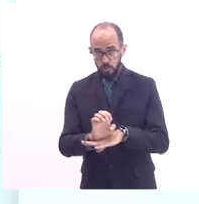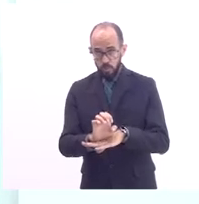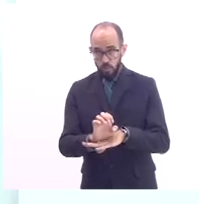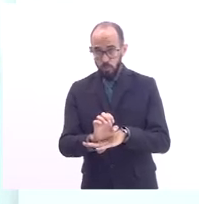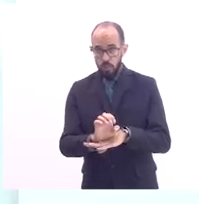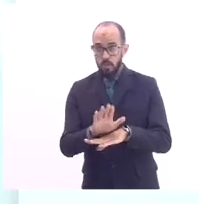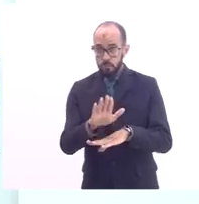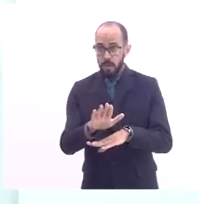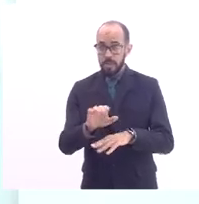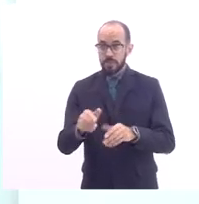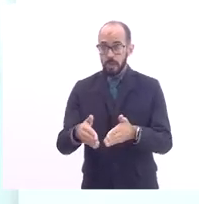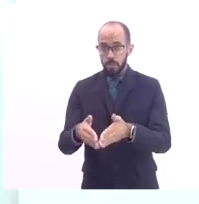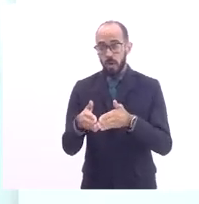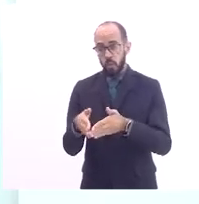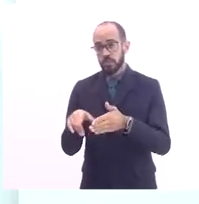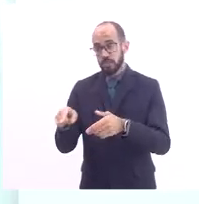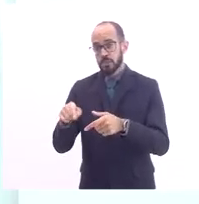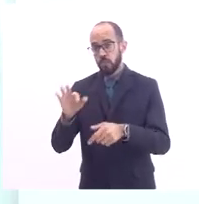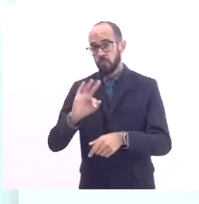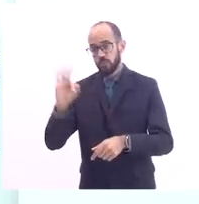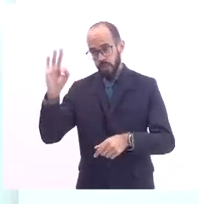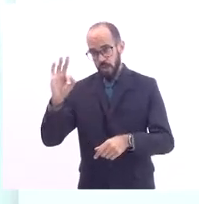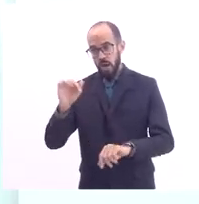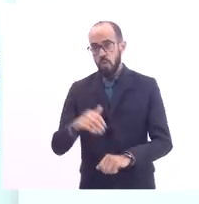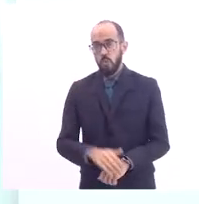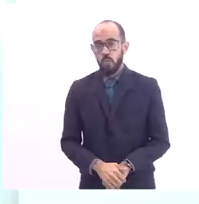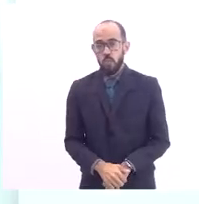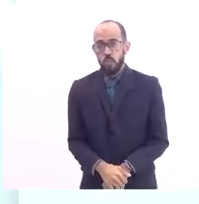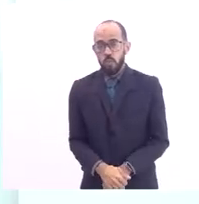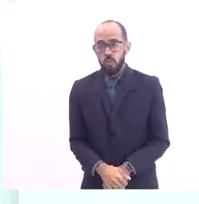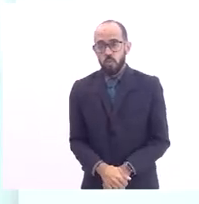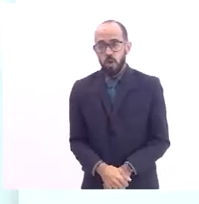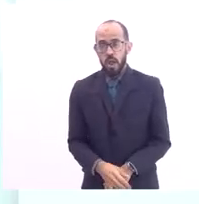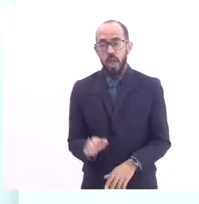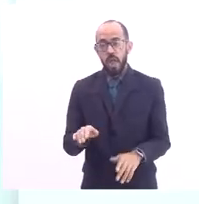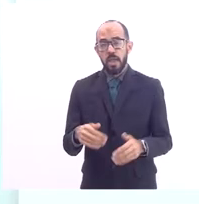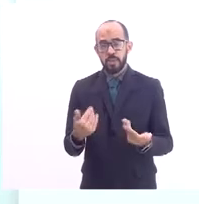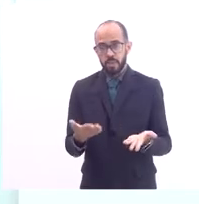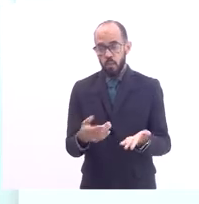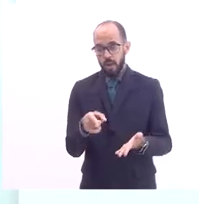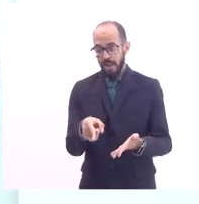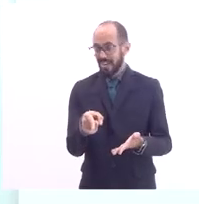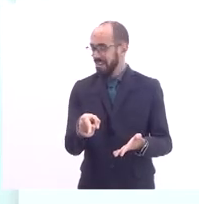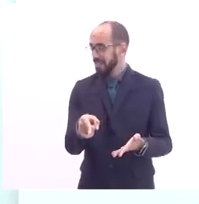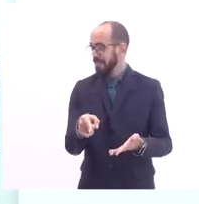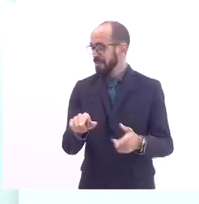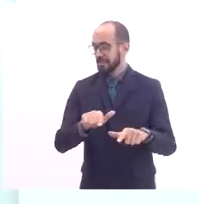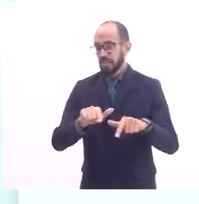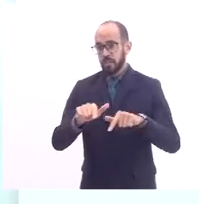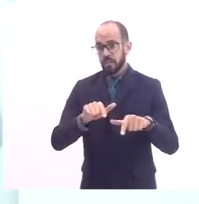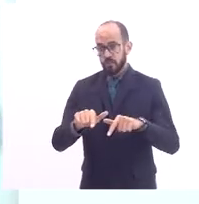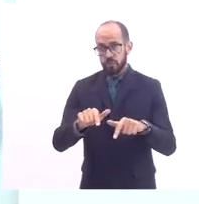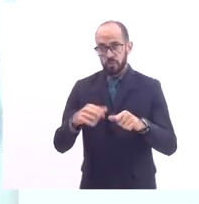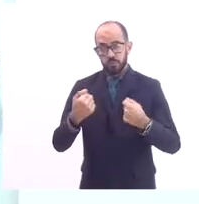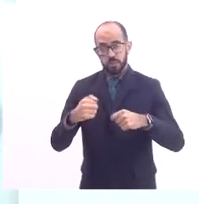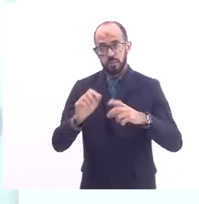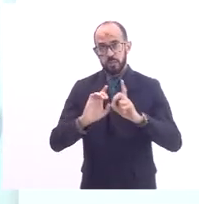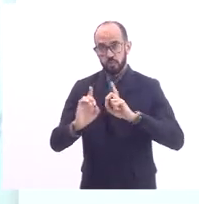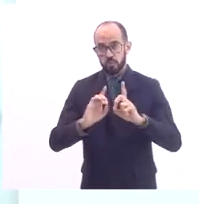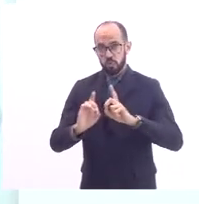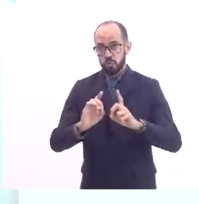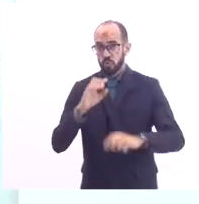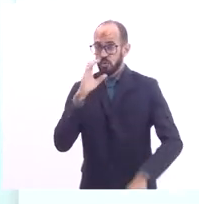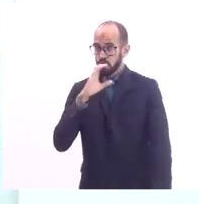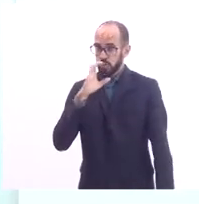uma concessão federal. E, como disse, essa concessão tem que começar a ser discutida imediatamente,